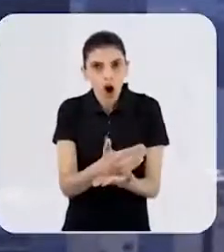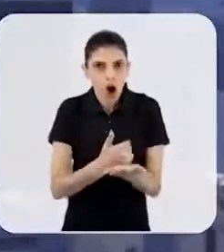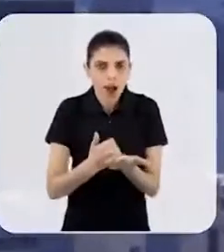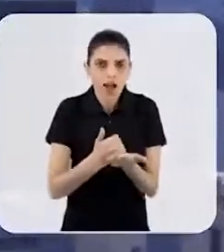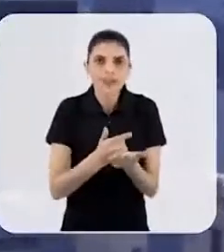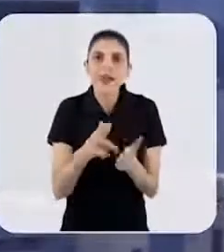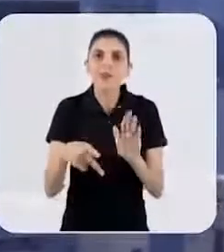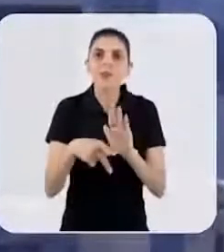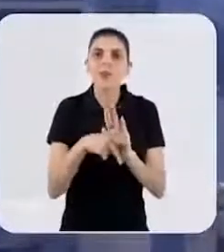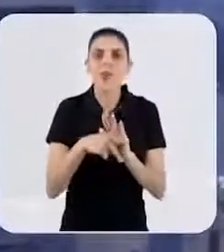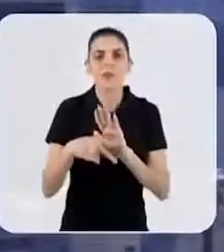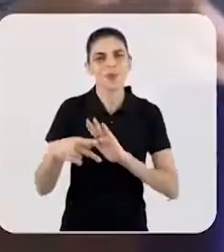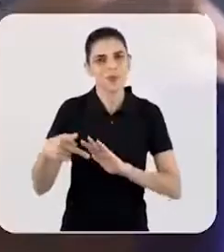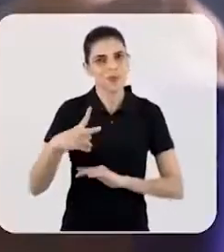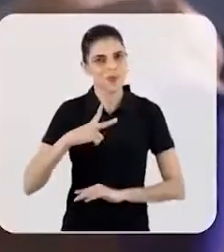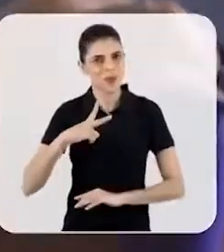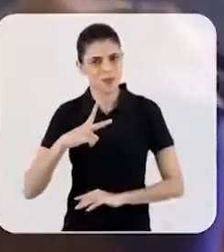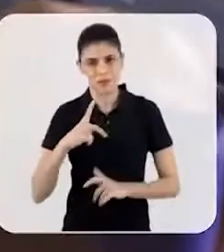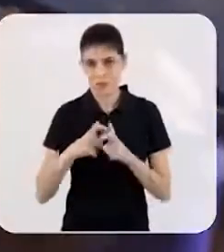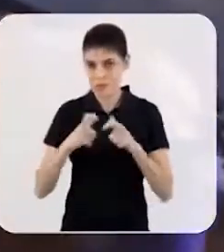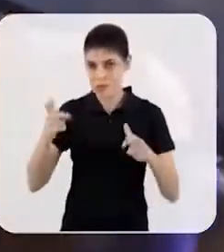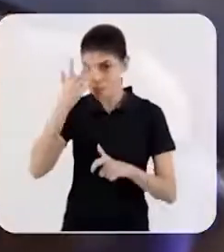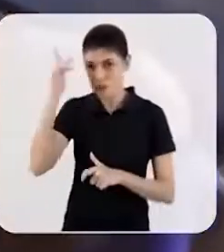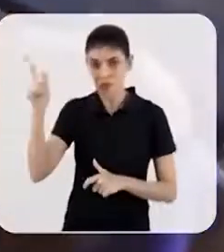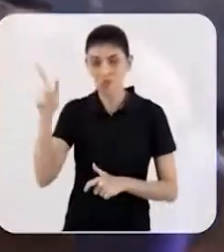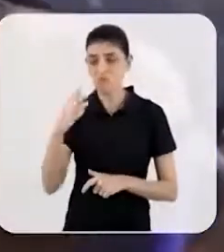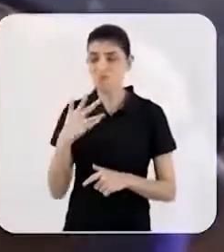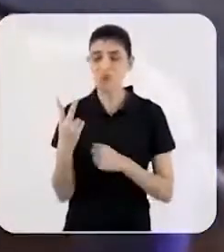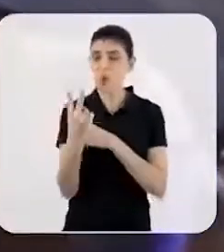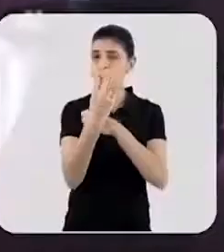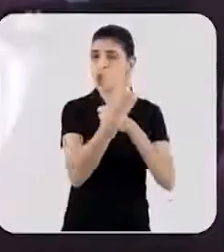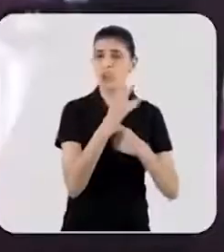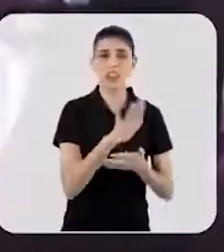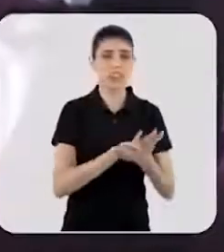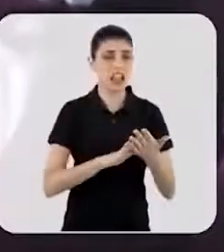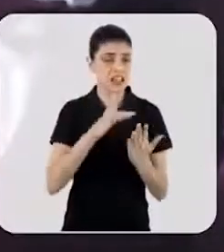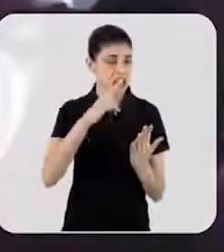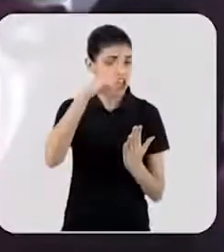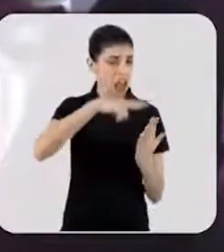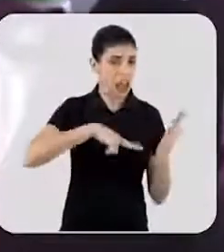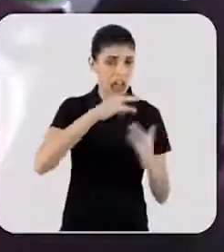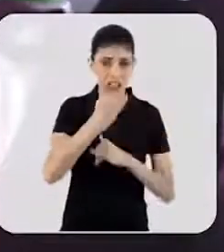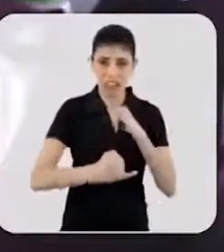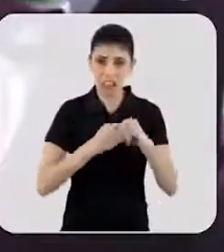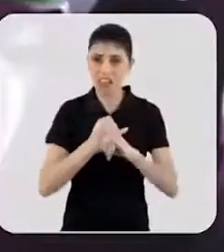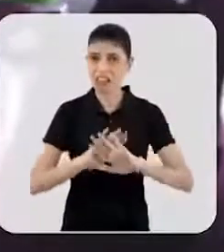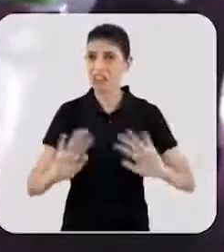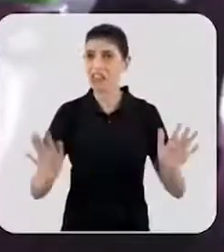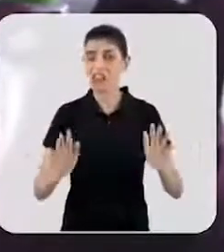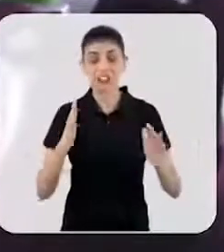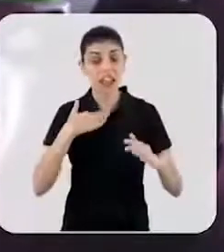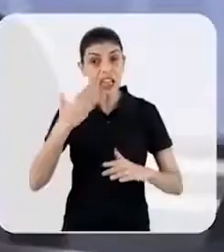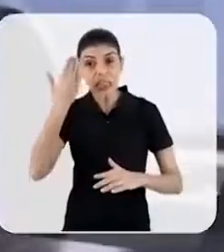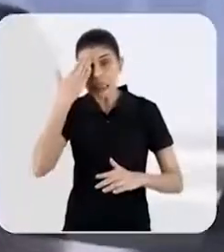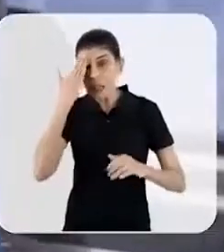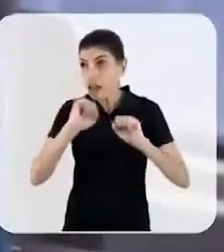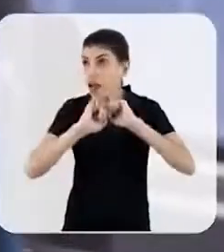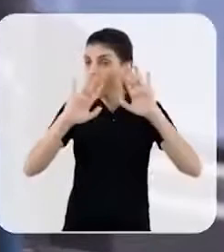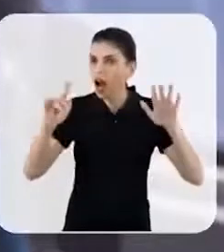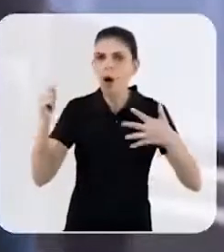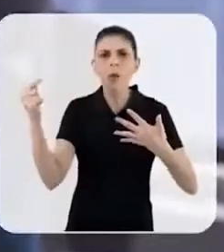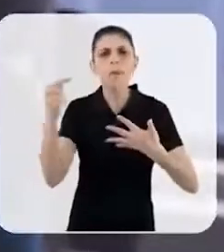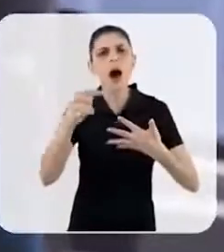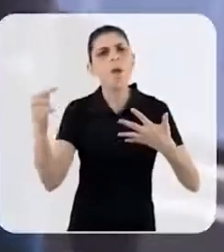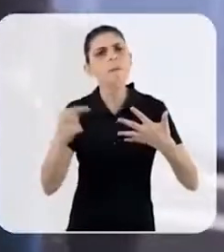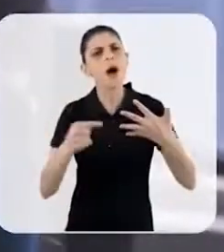coleta e tratamento dos dados pessoais. A maior parte das pessoas não tem esse cuidado de ler os termos de uso para entender o que de fato